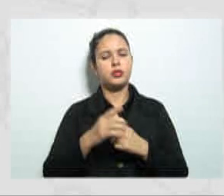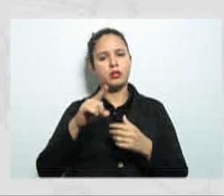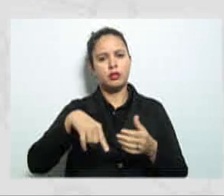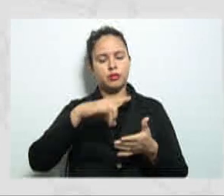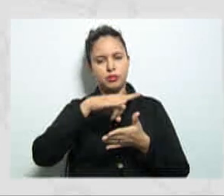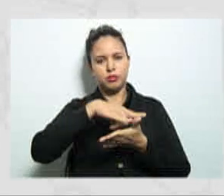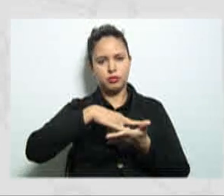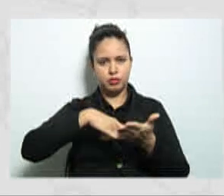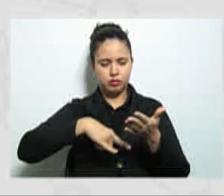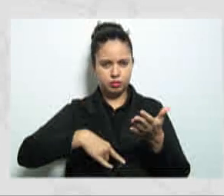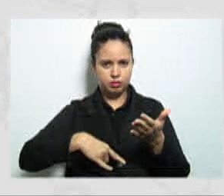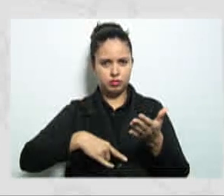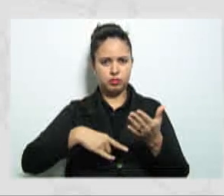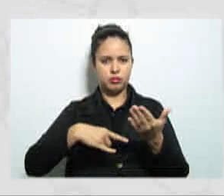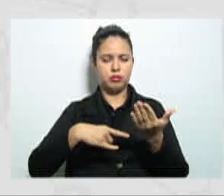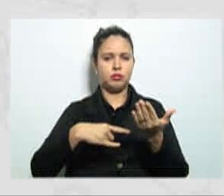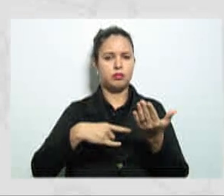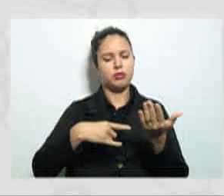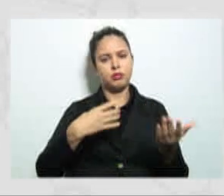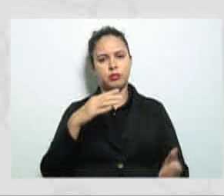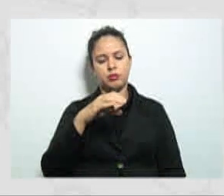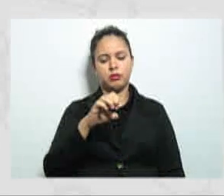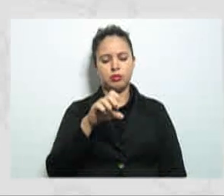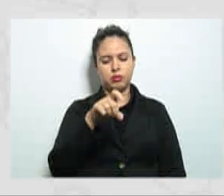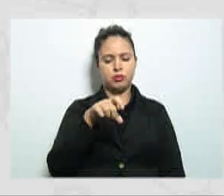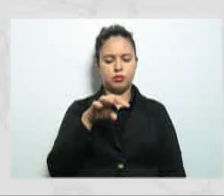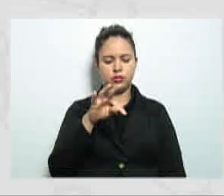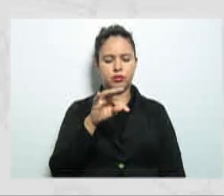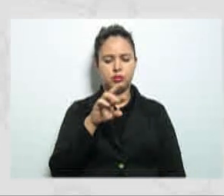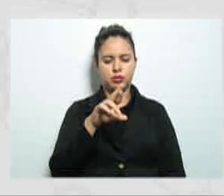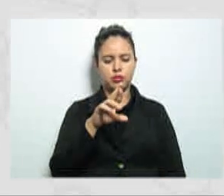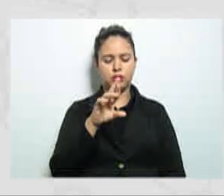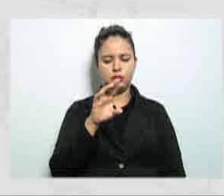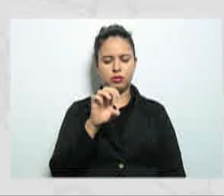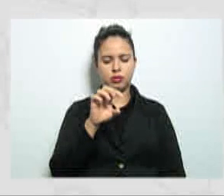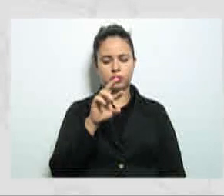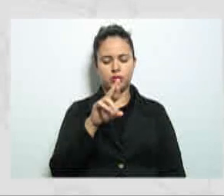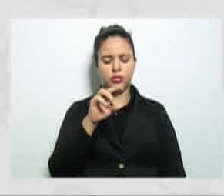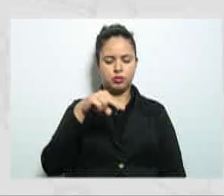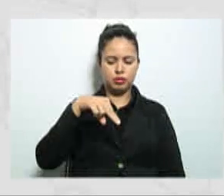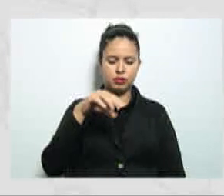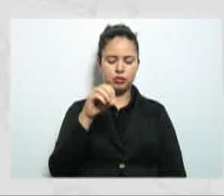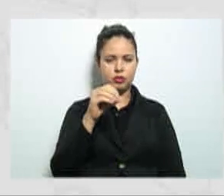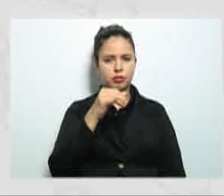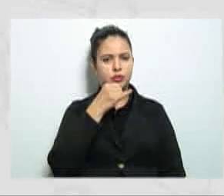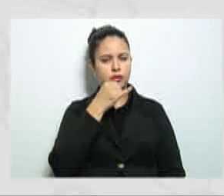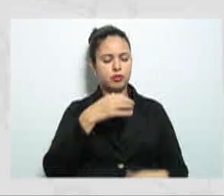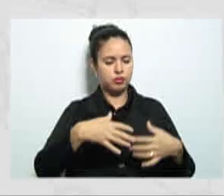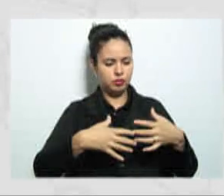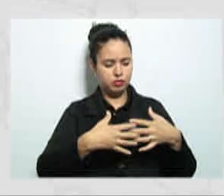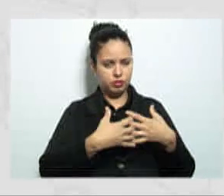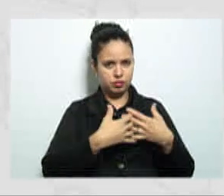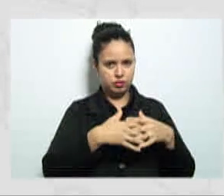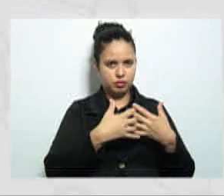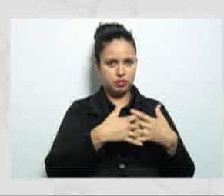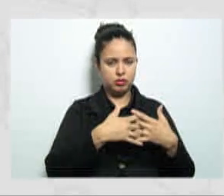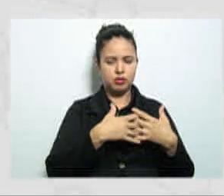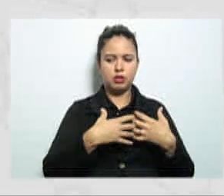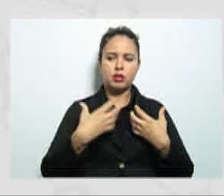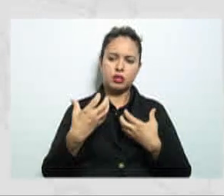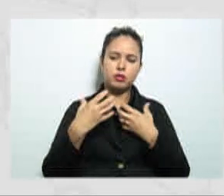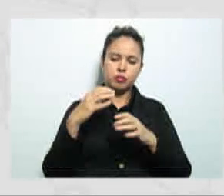um documento externo. Por exemplo, o IFRO gostaria de se comunicar com uma cooperativa.